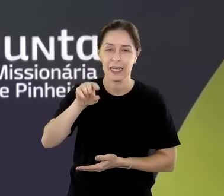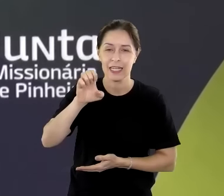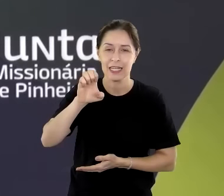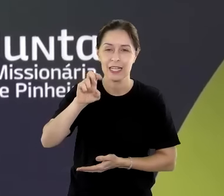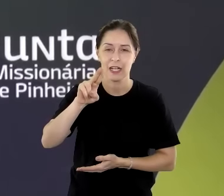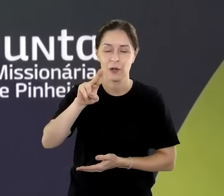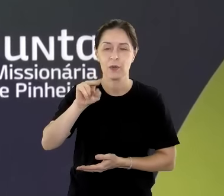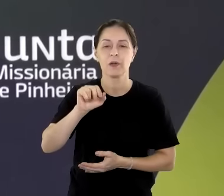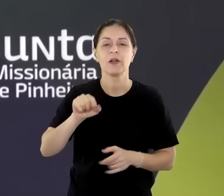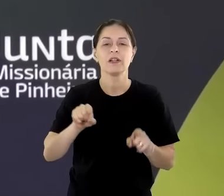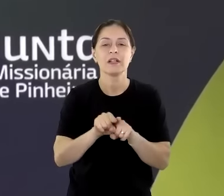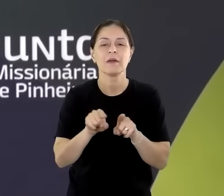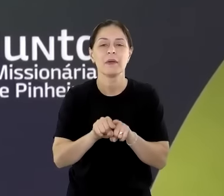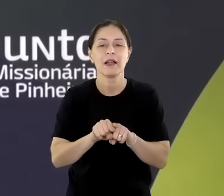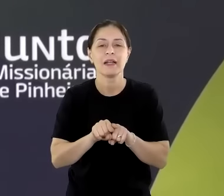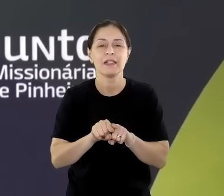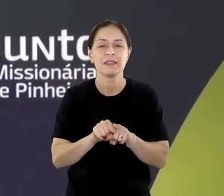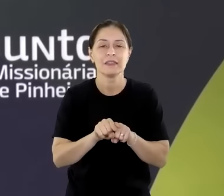Terceiro,